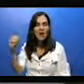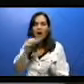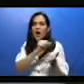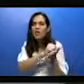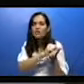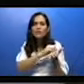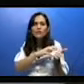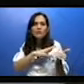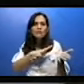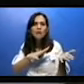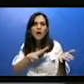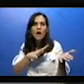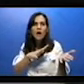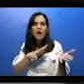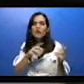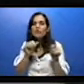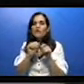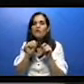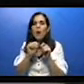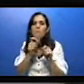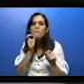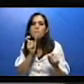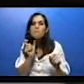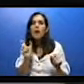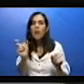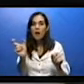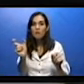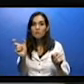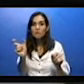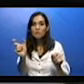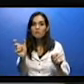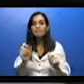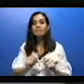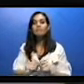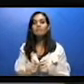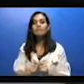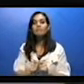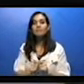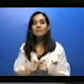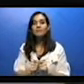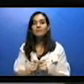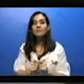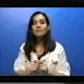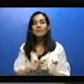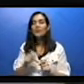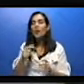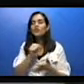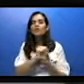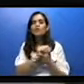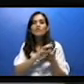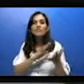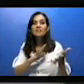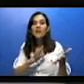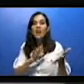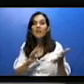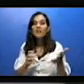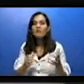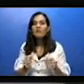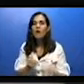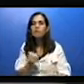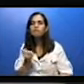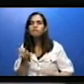atividade que ela propõe a formação de palavras tá esse essa atividade vai ser explorada com o professor da sala regular